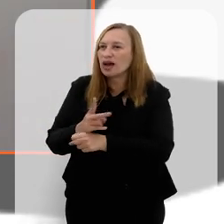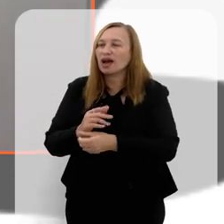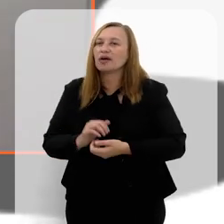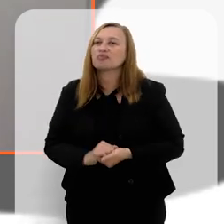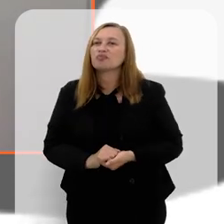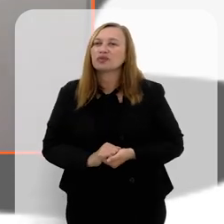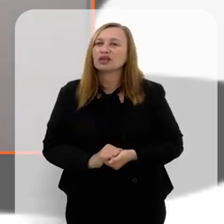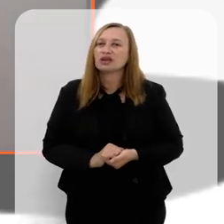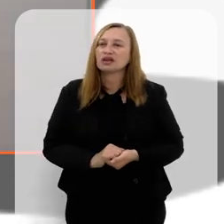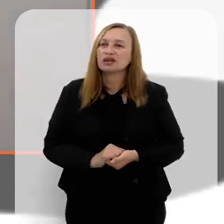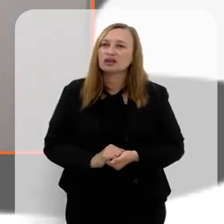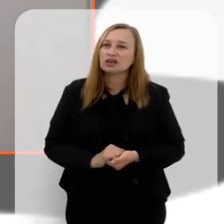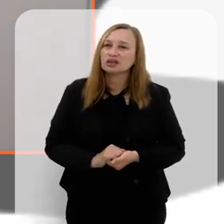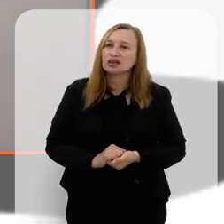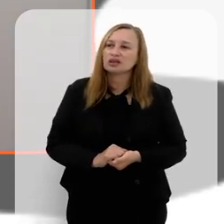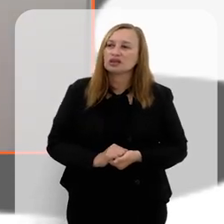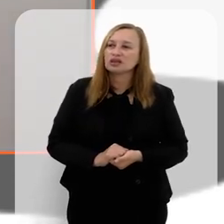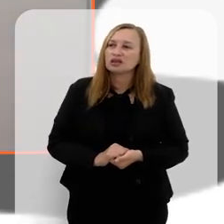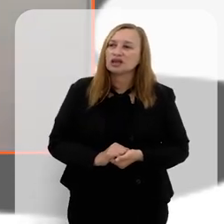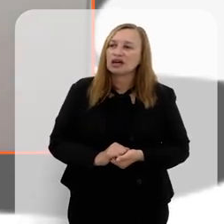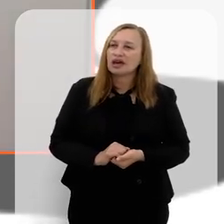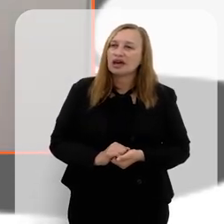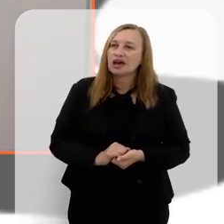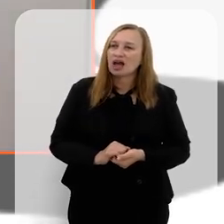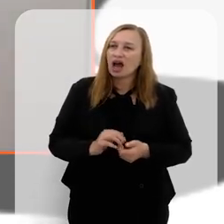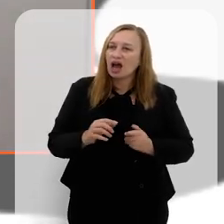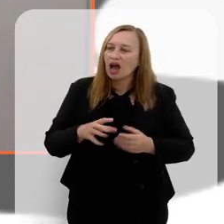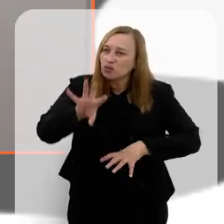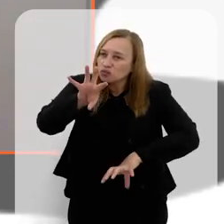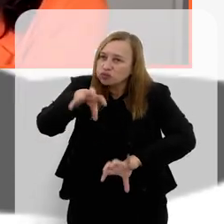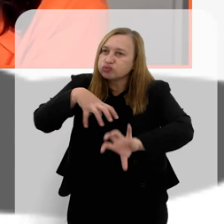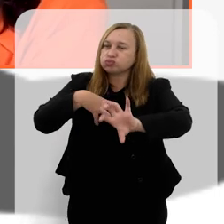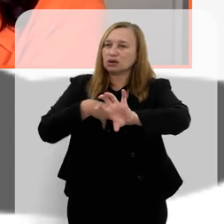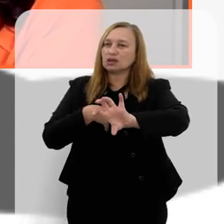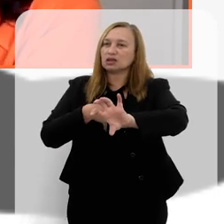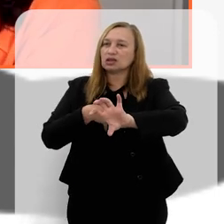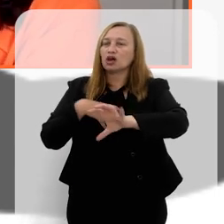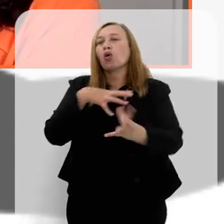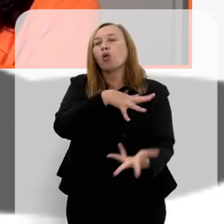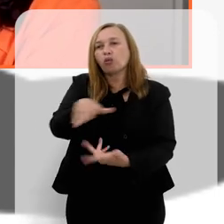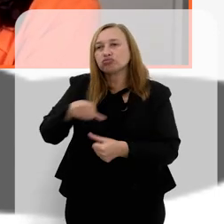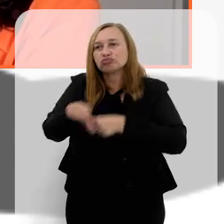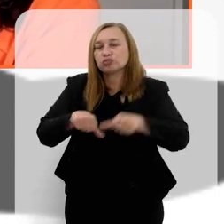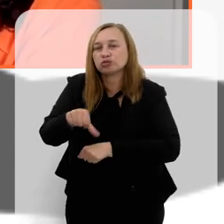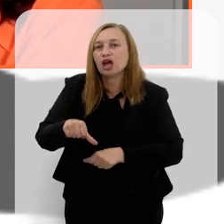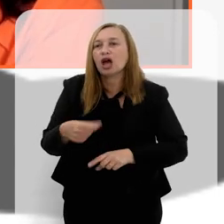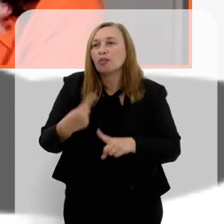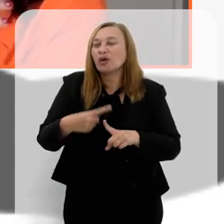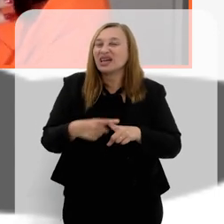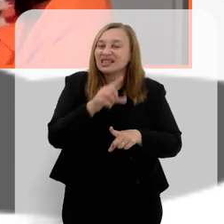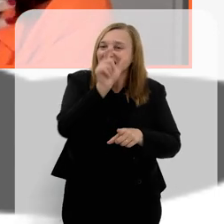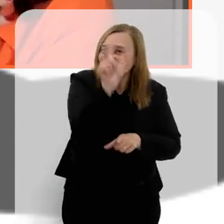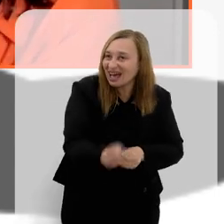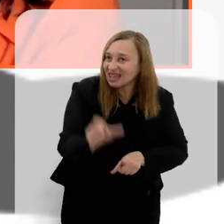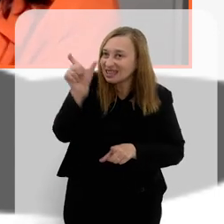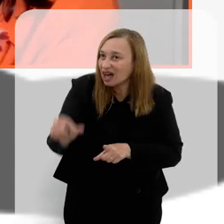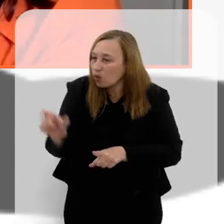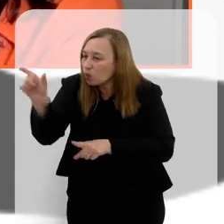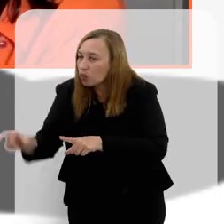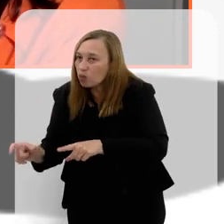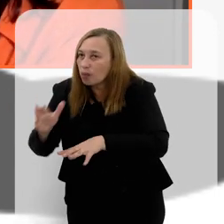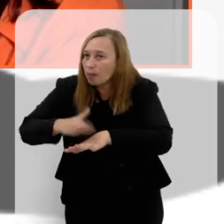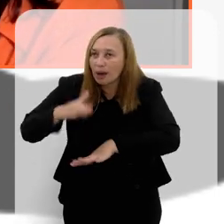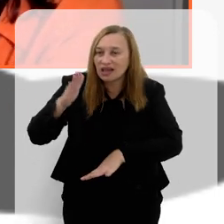né? Resiliência, altruísmo, eu acho que o mundo muda. Porque se cada um se